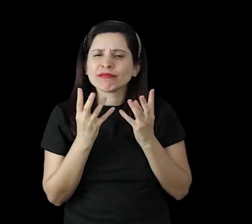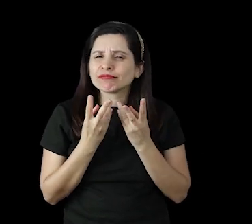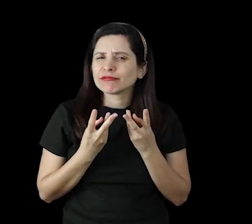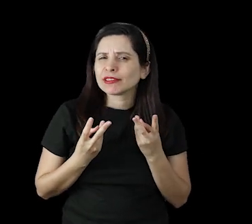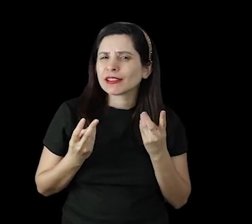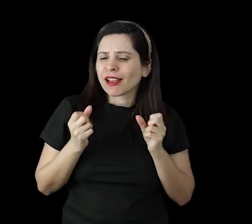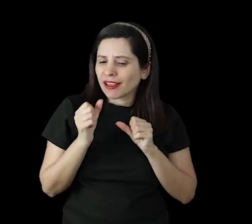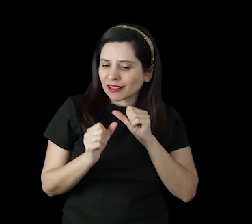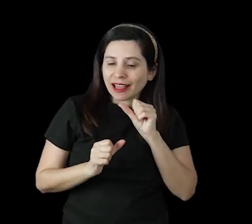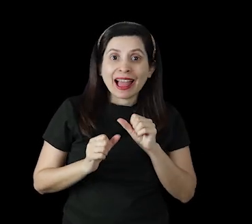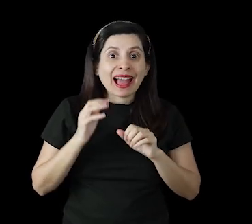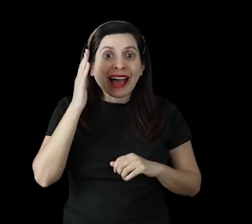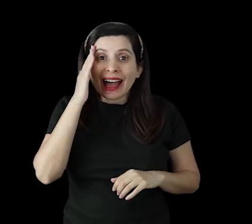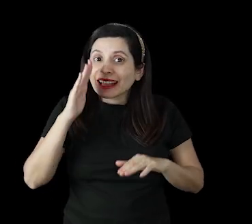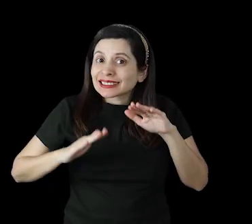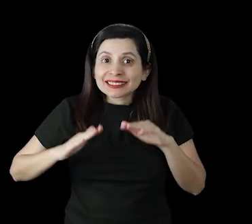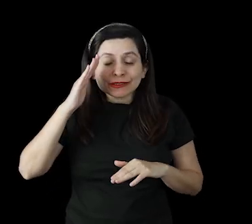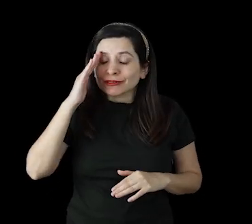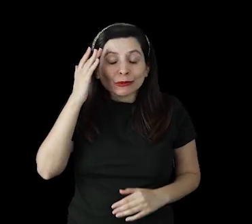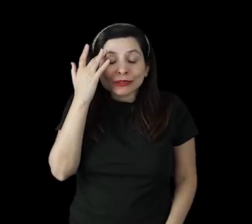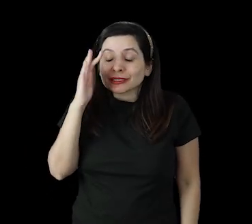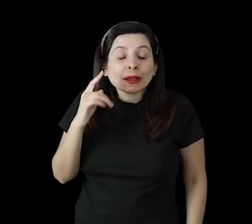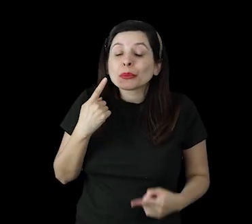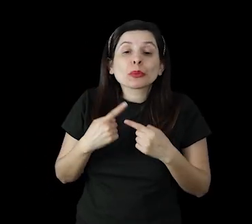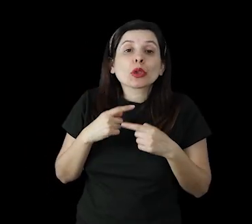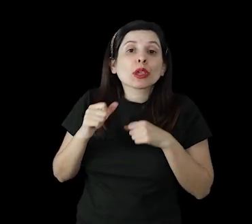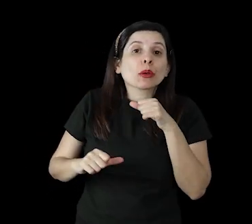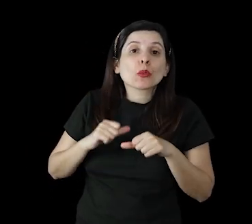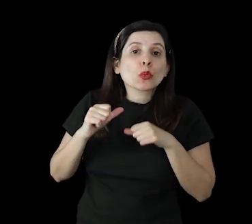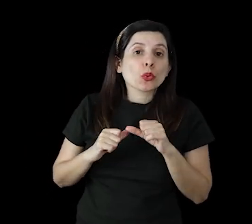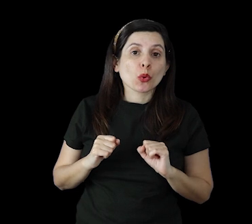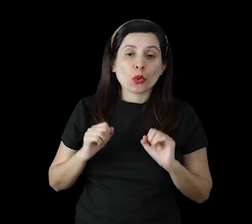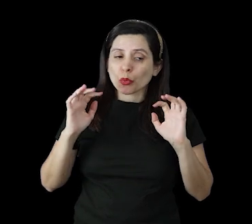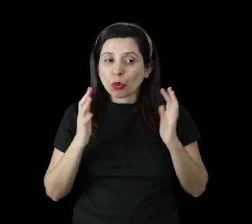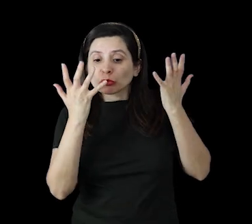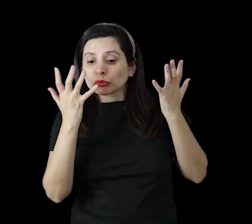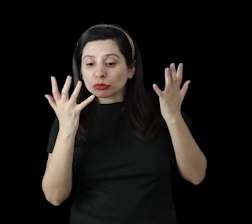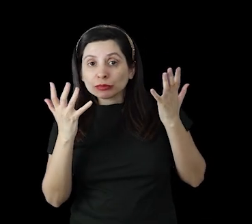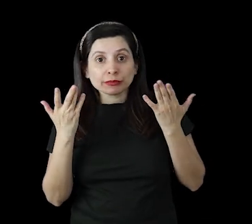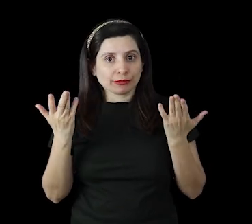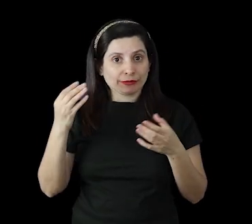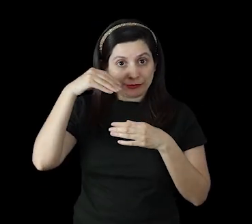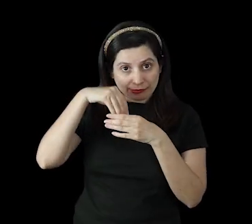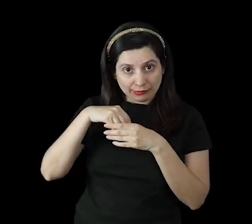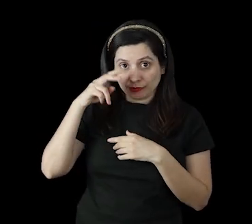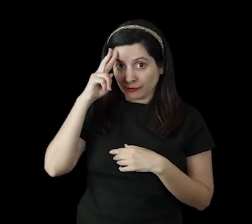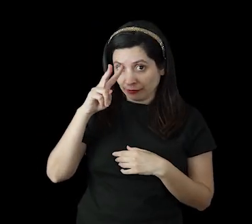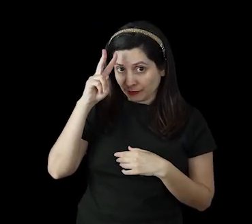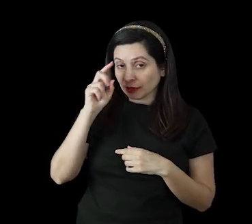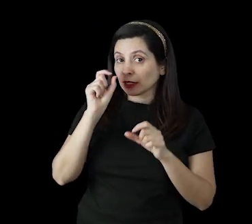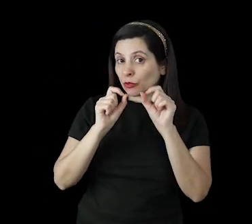essas mudanças. Nem a gente sabe por que que a gente mudou, um acontecimento ou outro. Numa narrativa que é